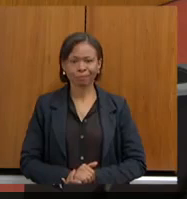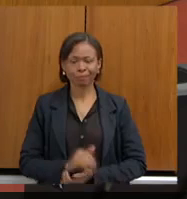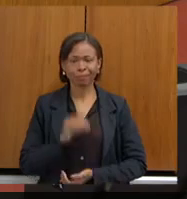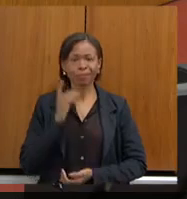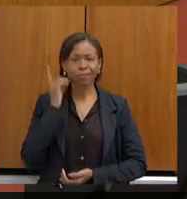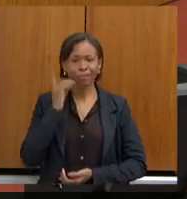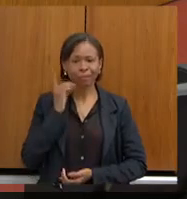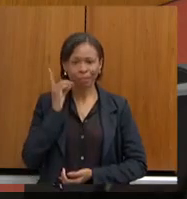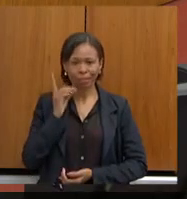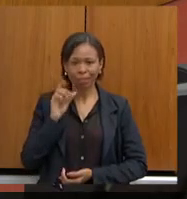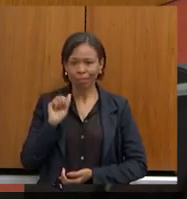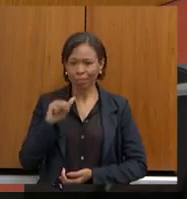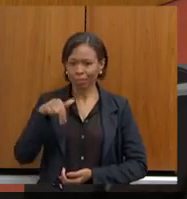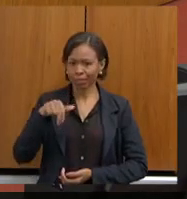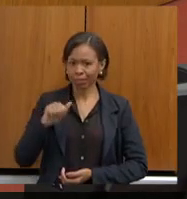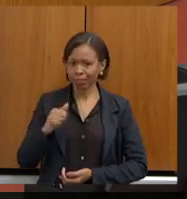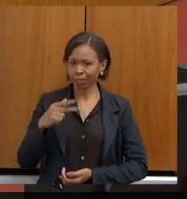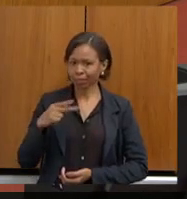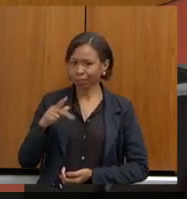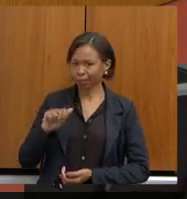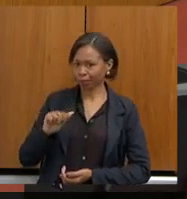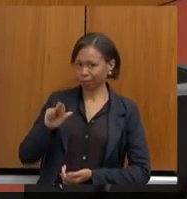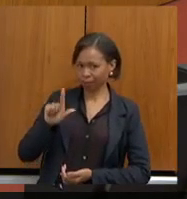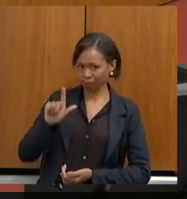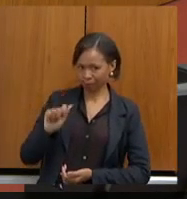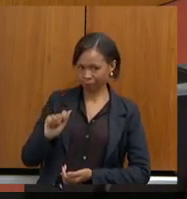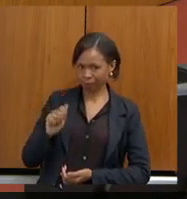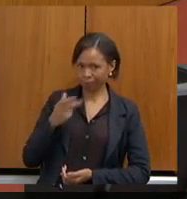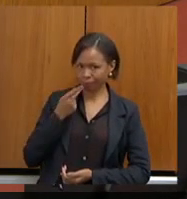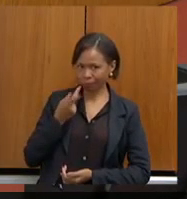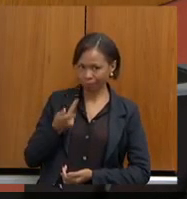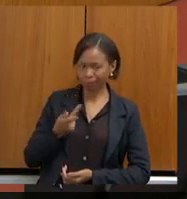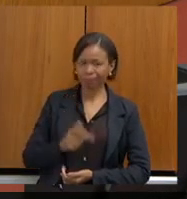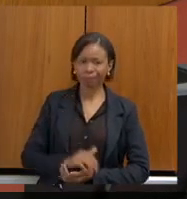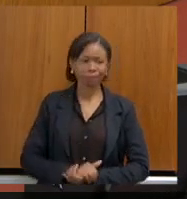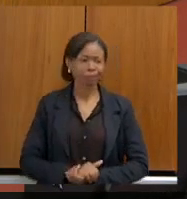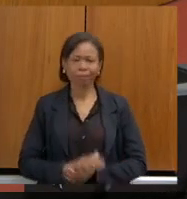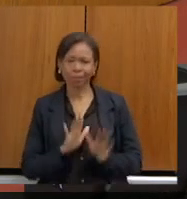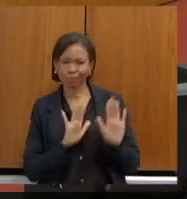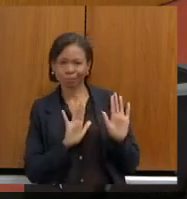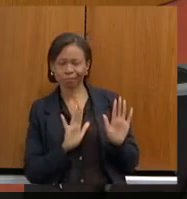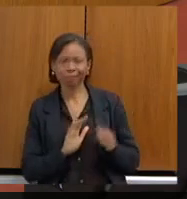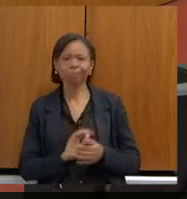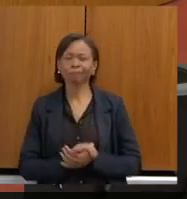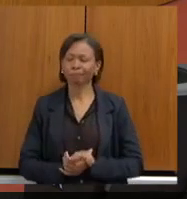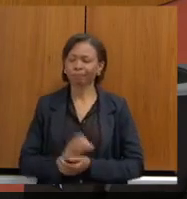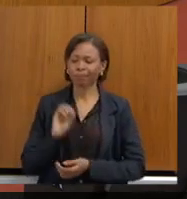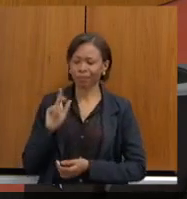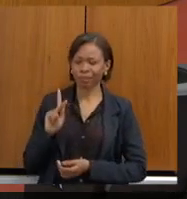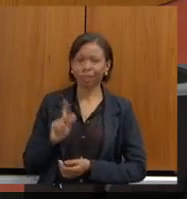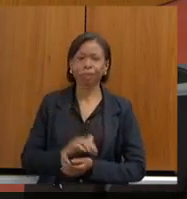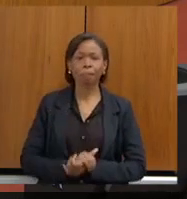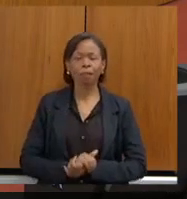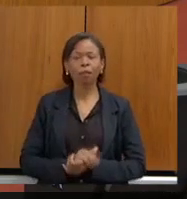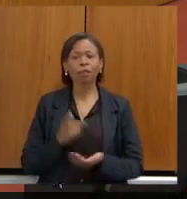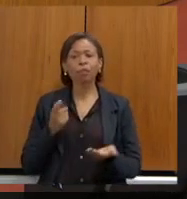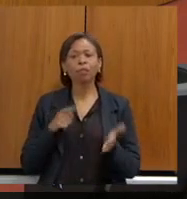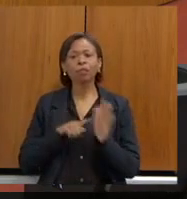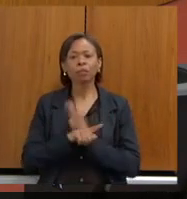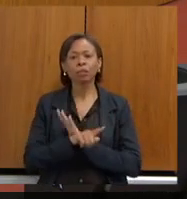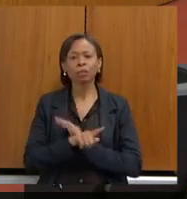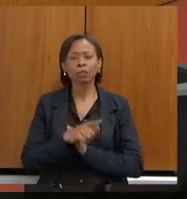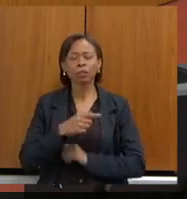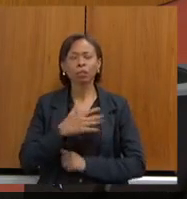Paula gostaria de fazer os da palavra tá ok como volta